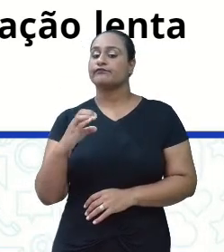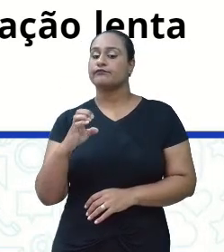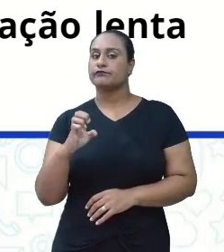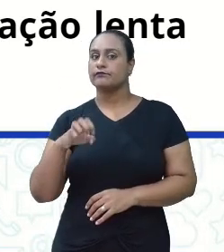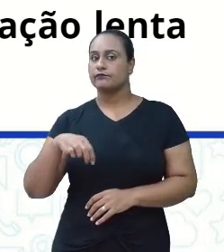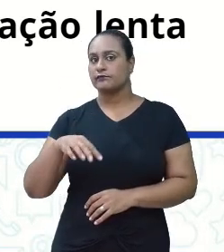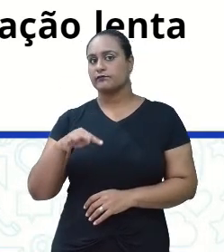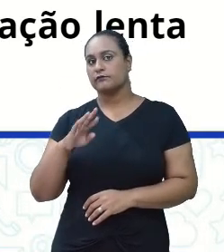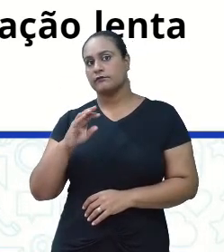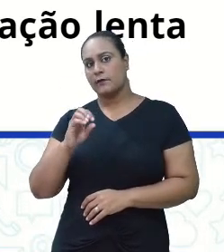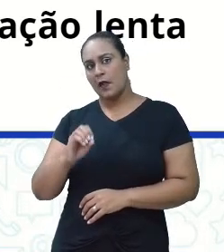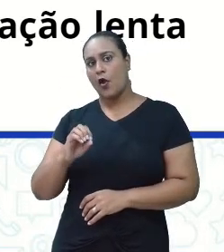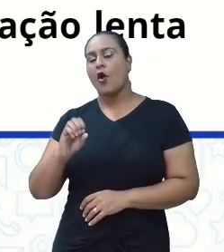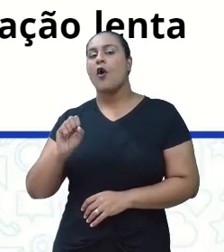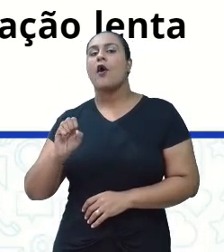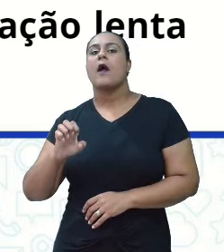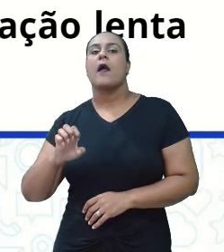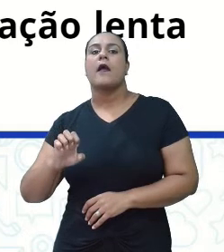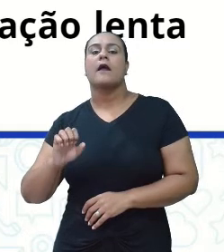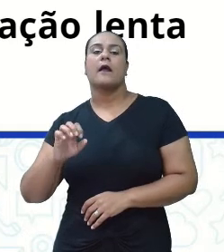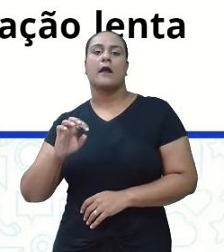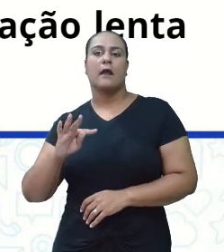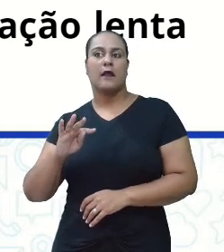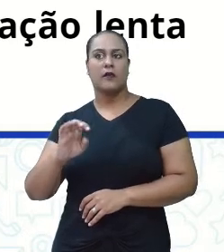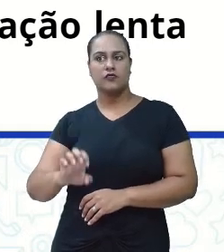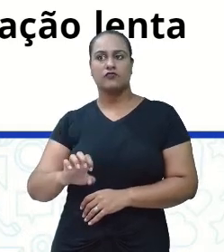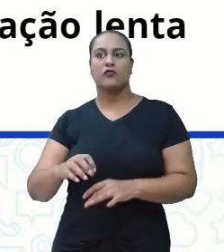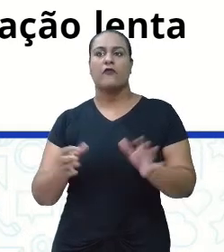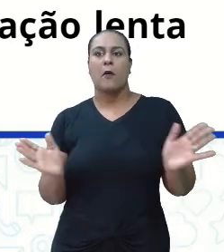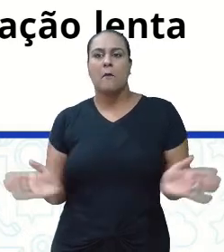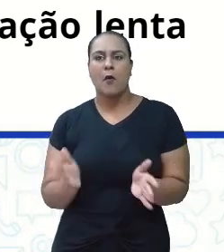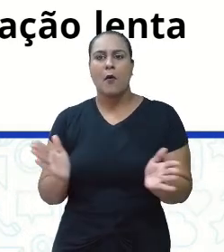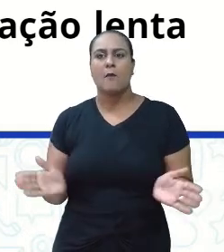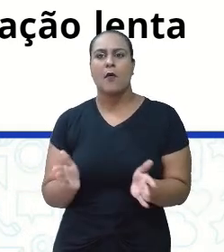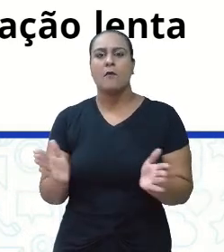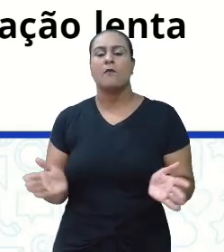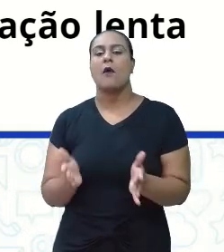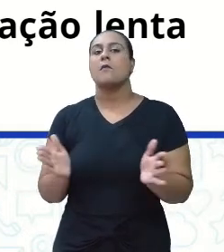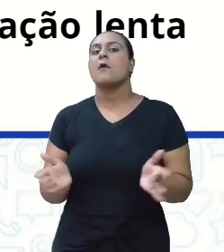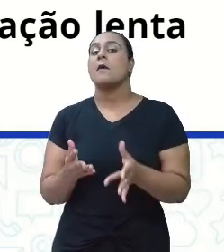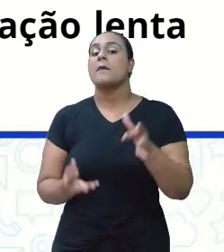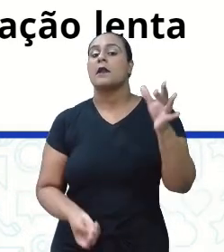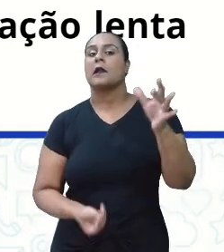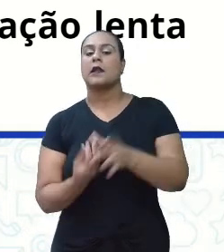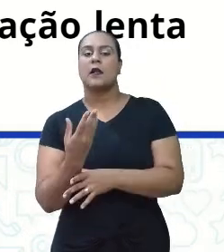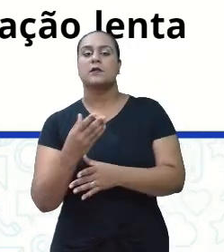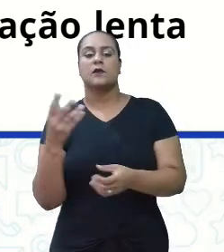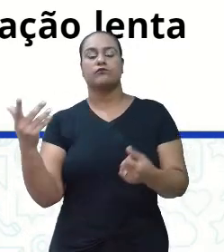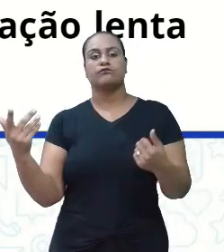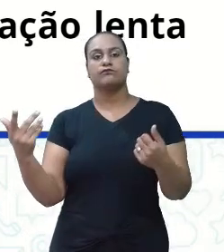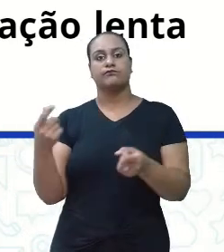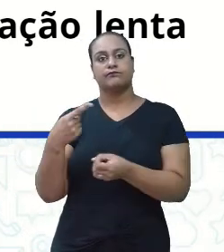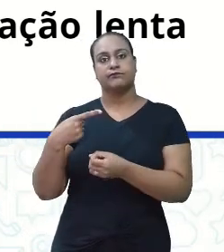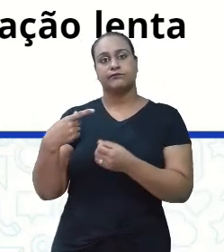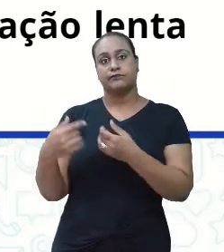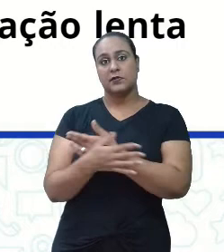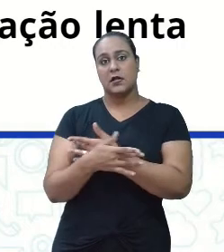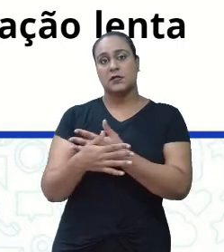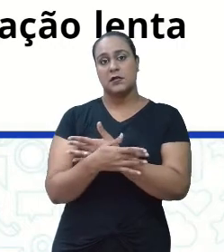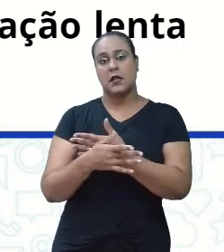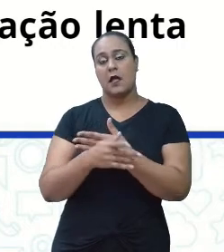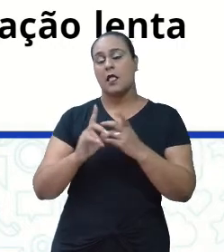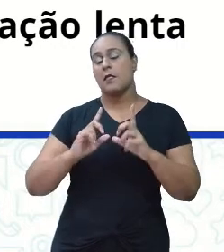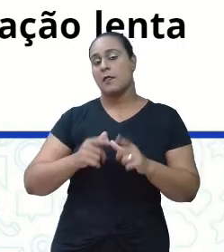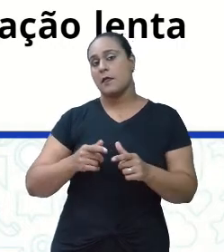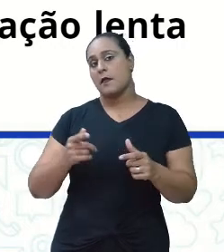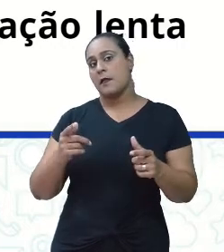foi impulsionado pela Fundação de Brasília, ela só vai ocorrer na década de 70. A Fundação de Brasília é justamente